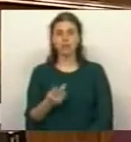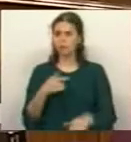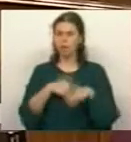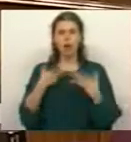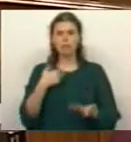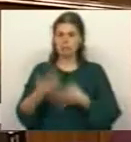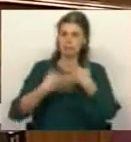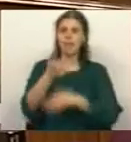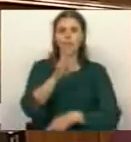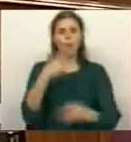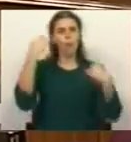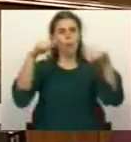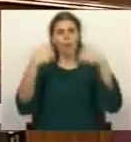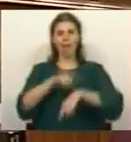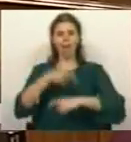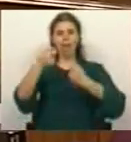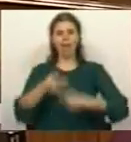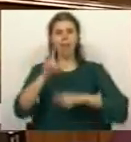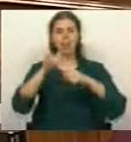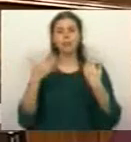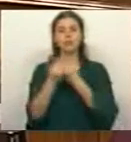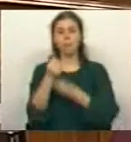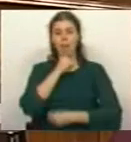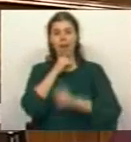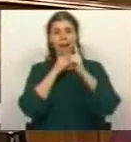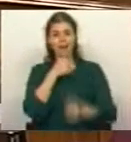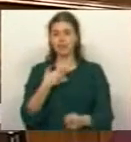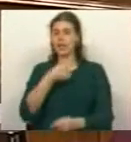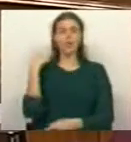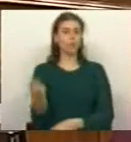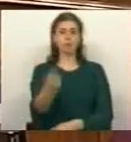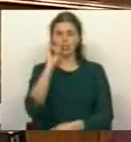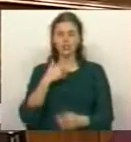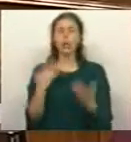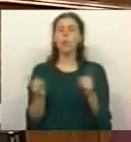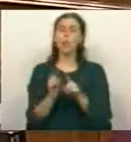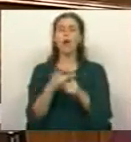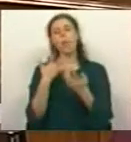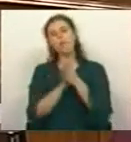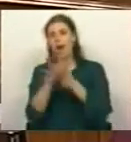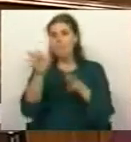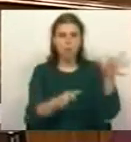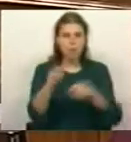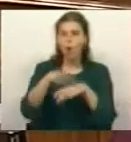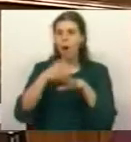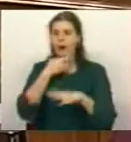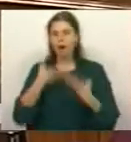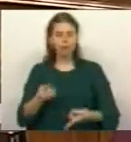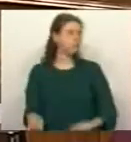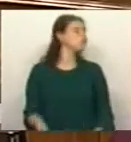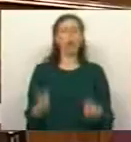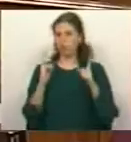para avançar de forma excepcional e temporária com esta medida, não permitindo qualquer tipo de aproveitamento com a crise que